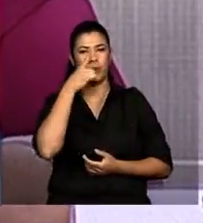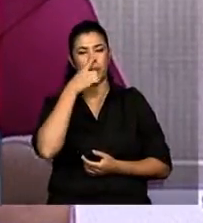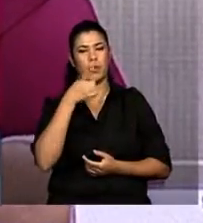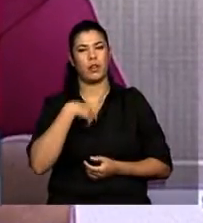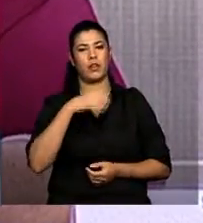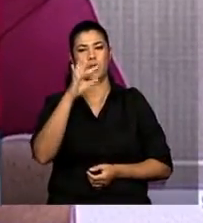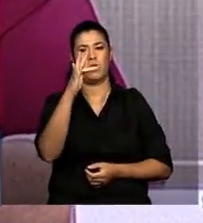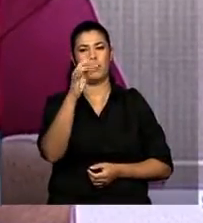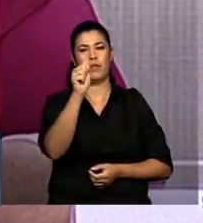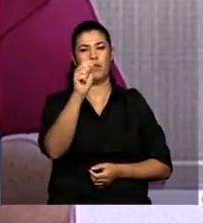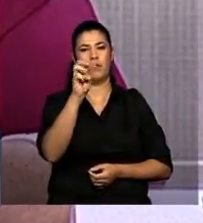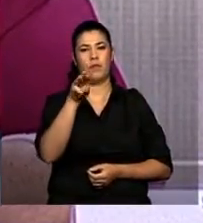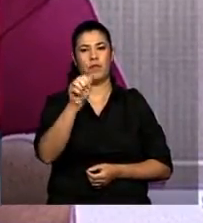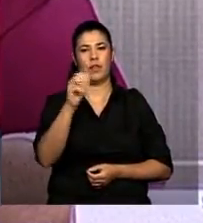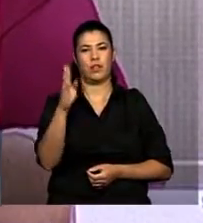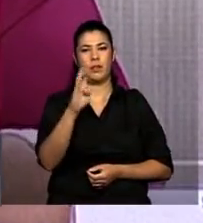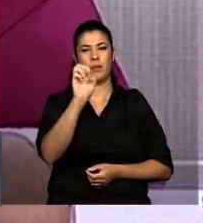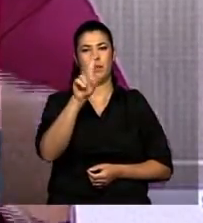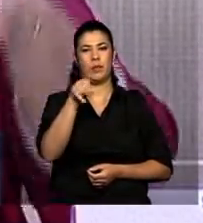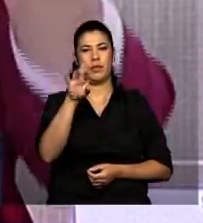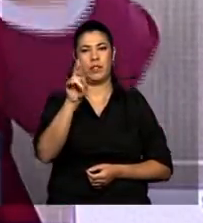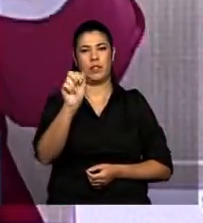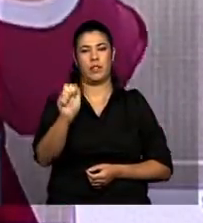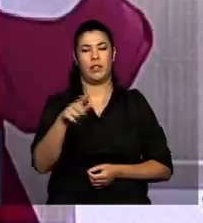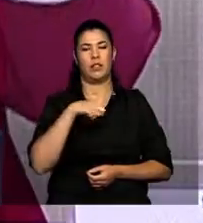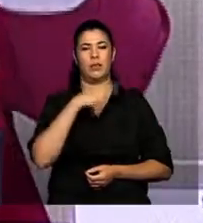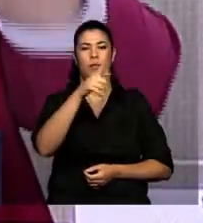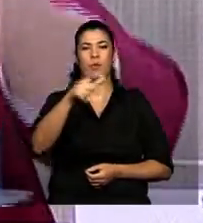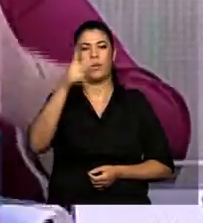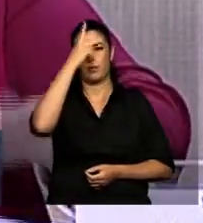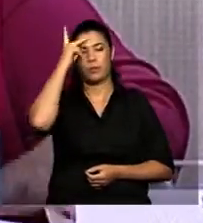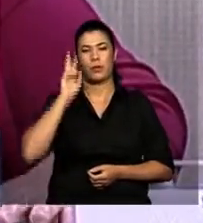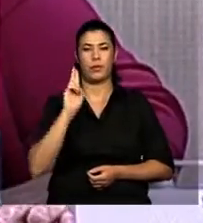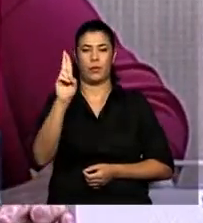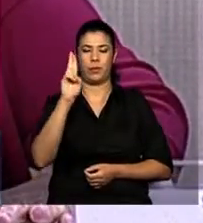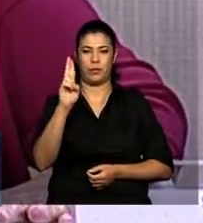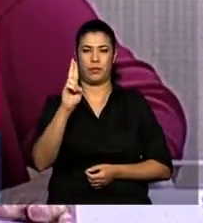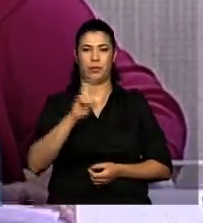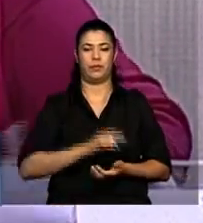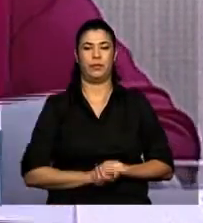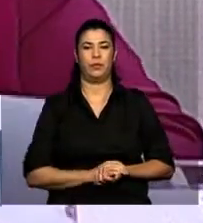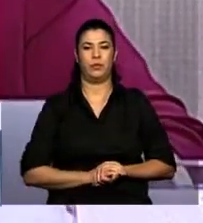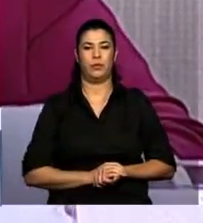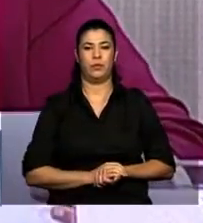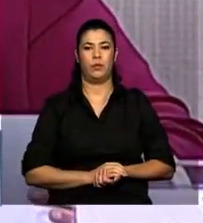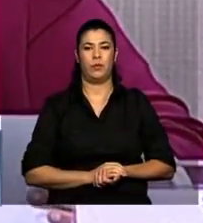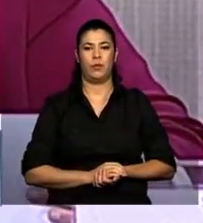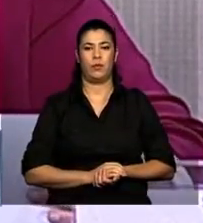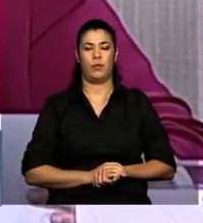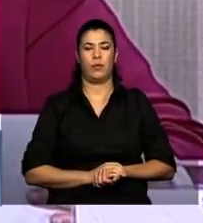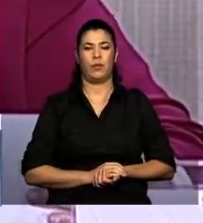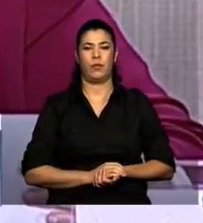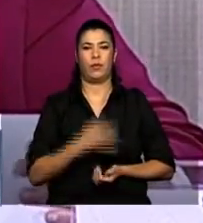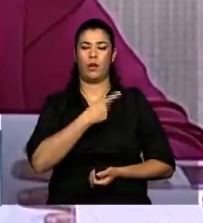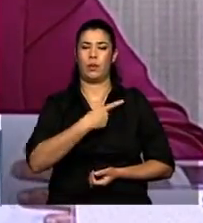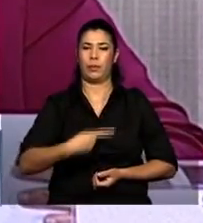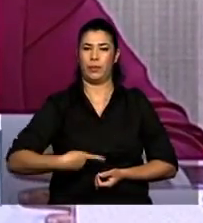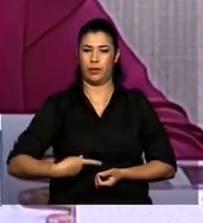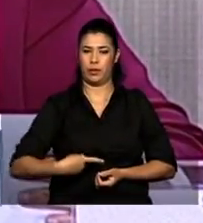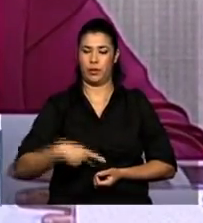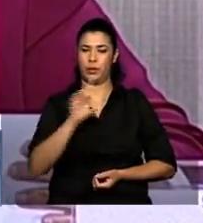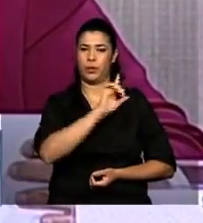senadora Fátima Bezerra e todas as demais autoridades aqui presentes. A presidenta, no dia da sua